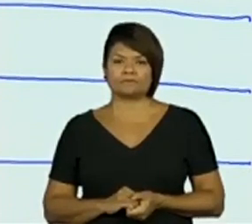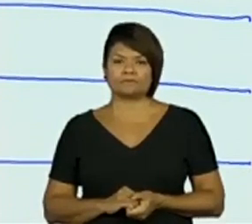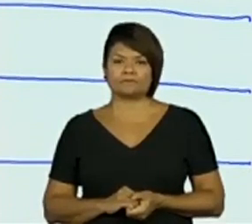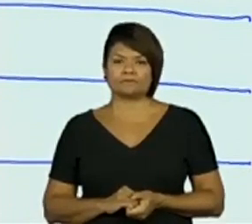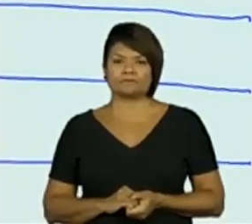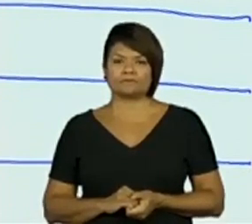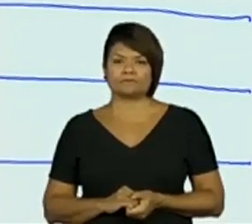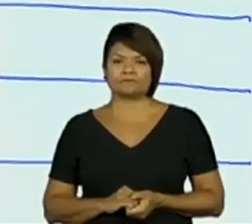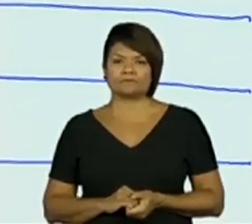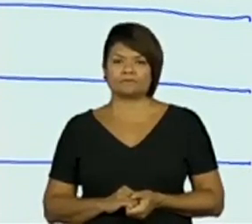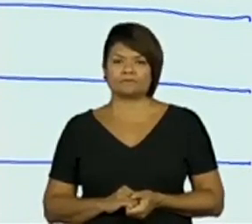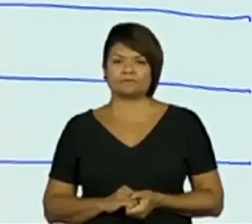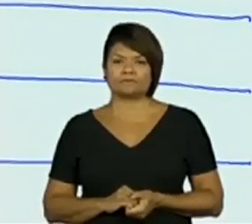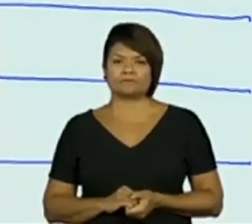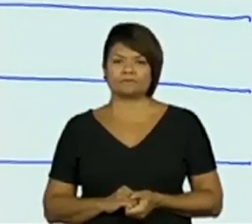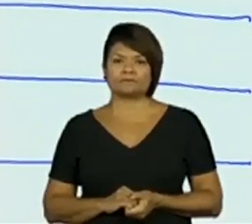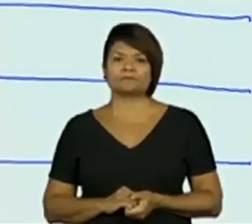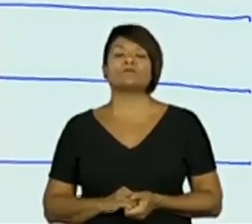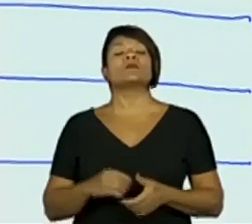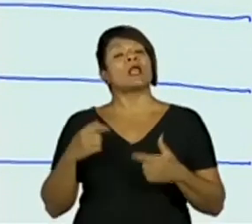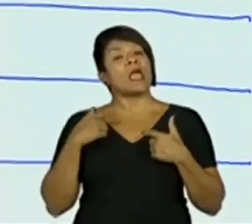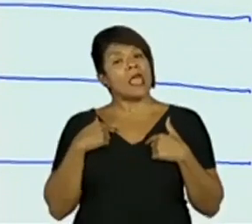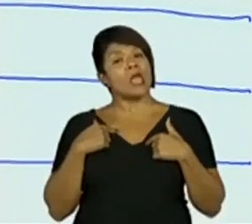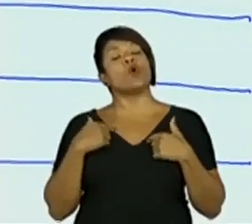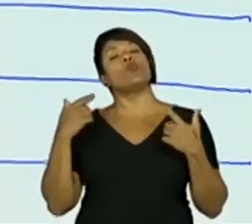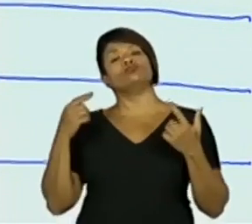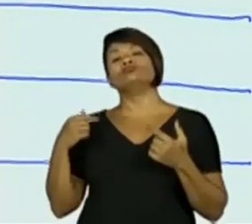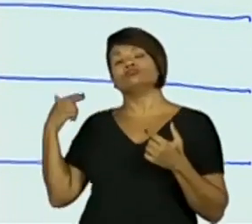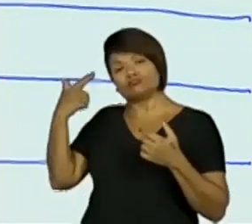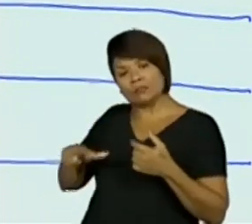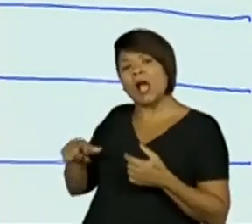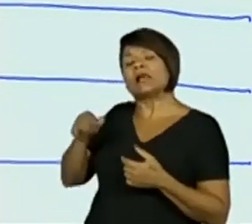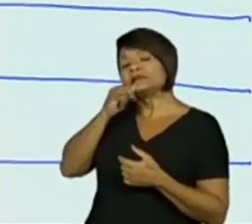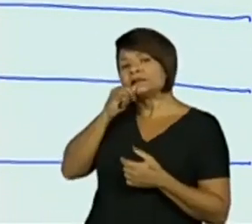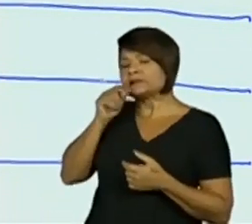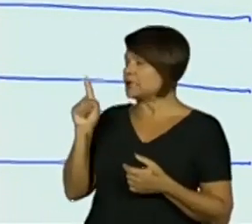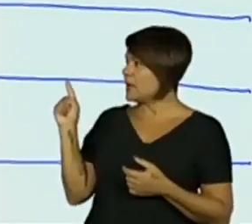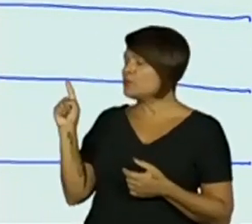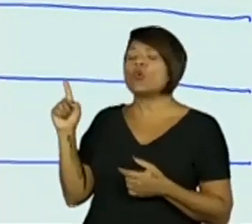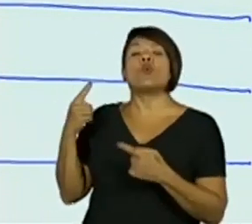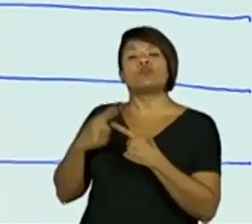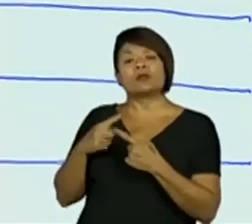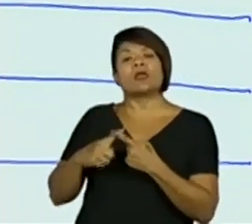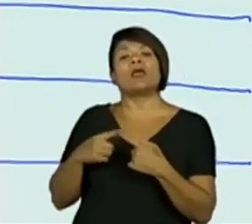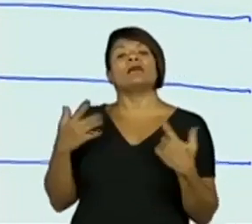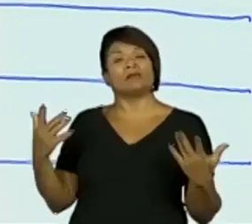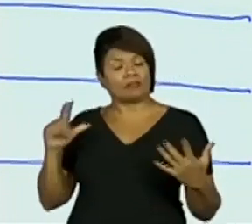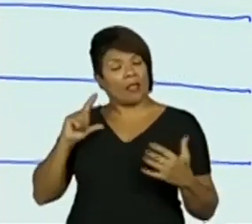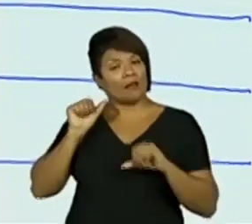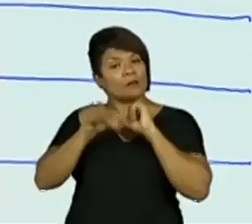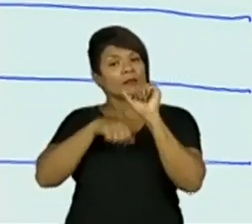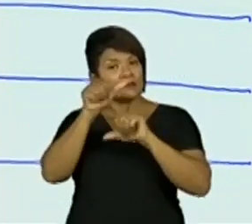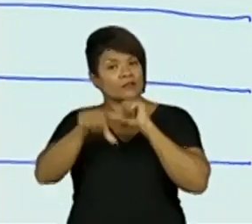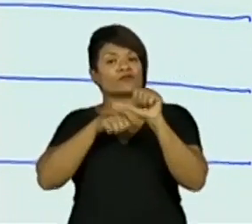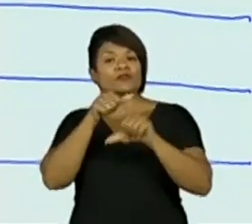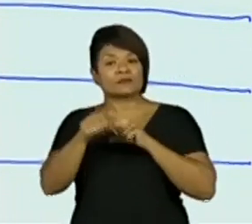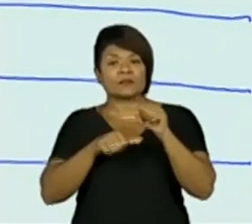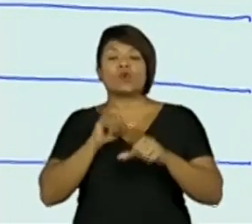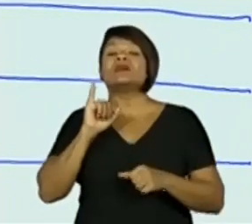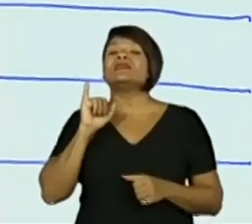Eu acrescentei mais esse exemplo porque trata-se também de uma transformação